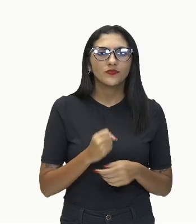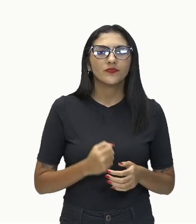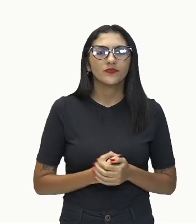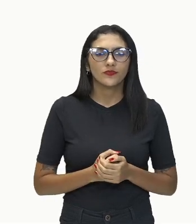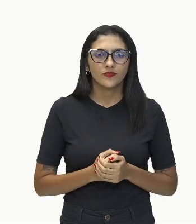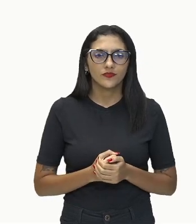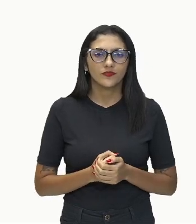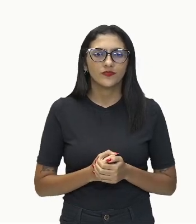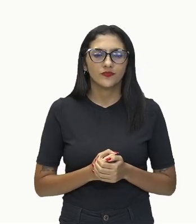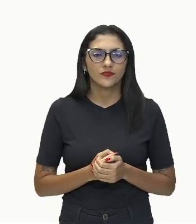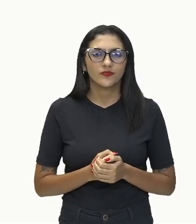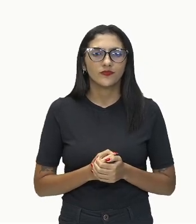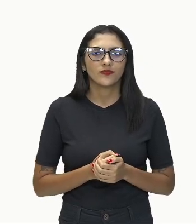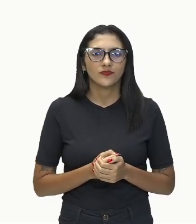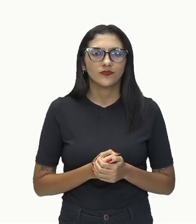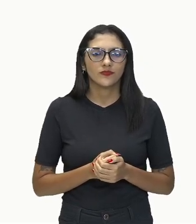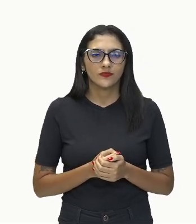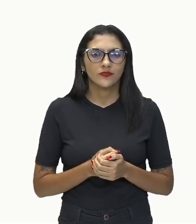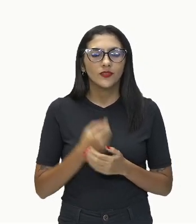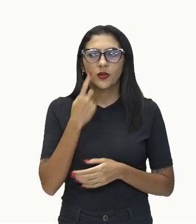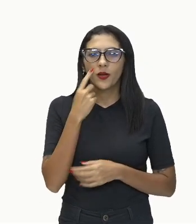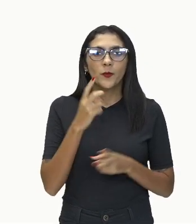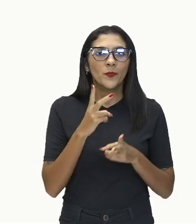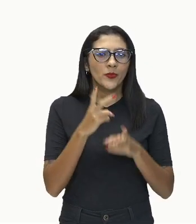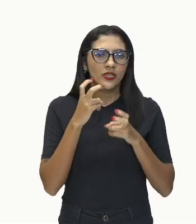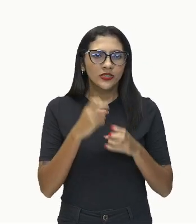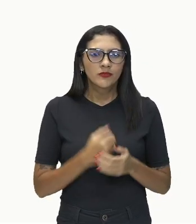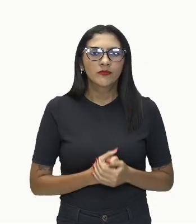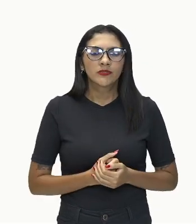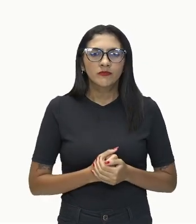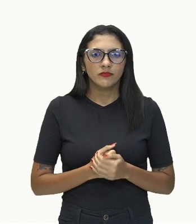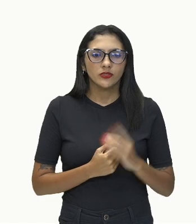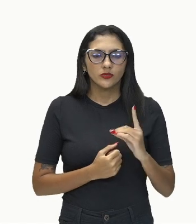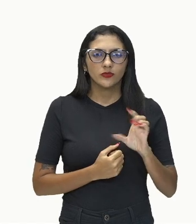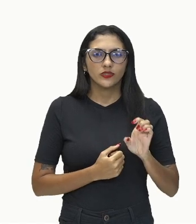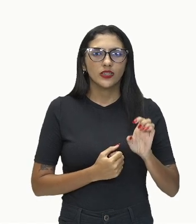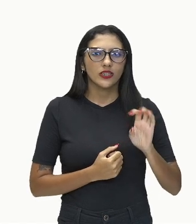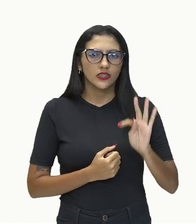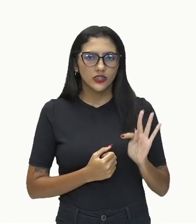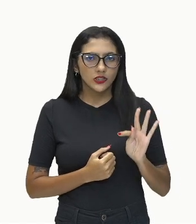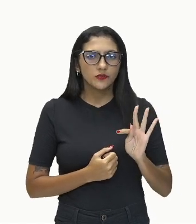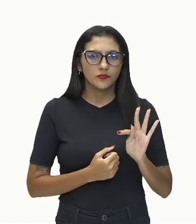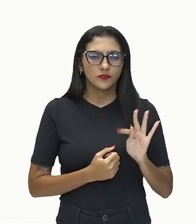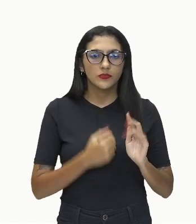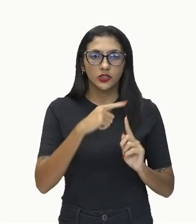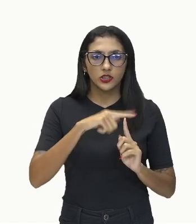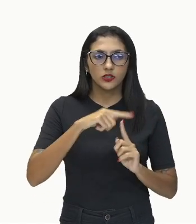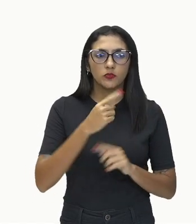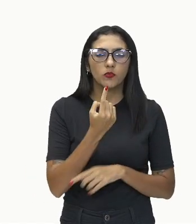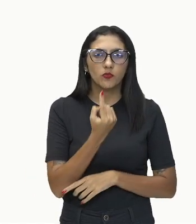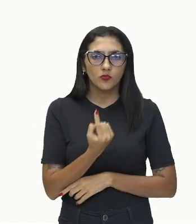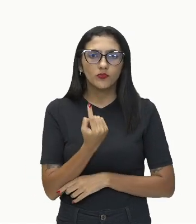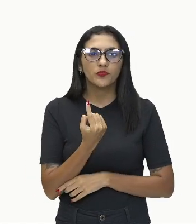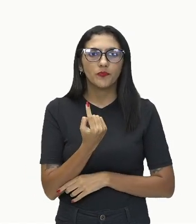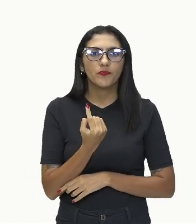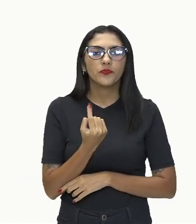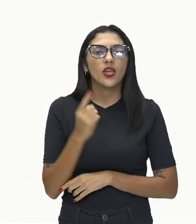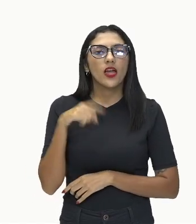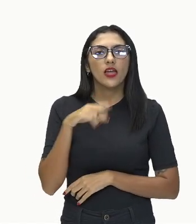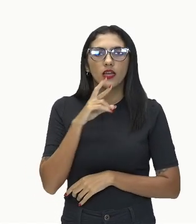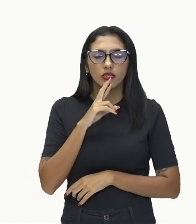Igual a 8. Veja, o determinante de uma matriz de ordem 1 é